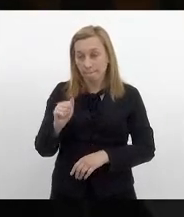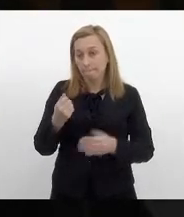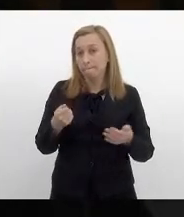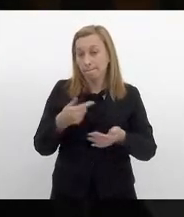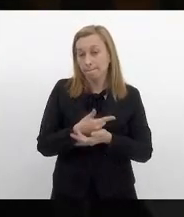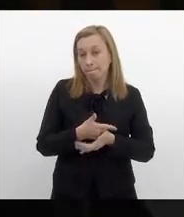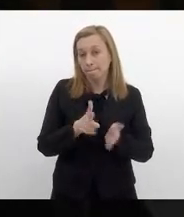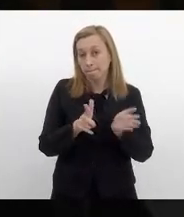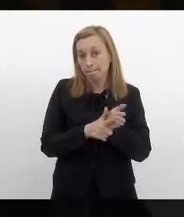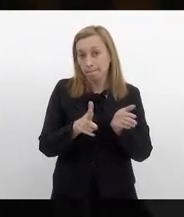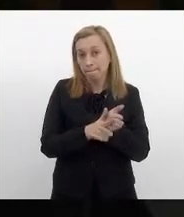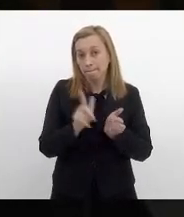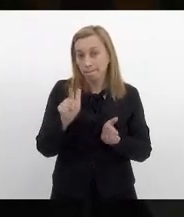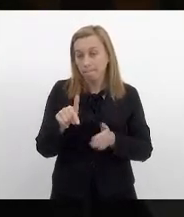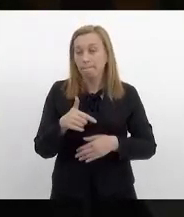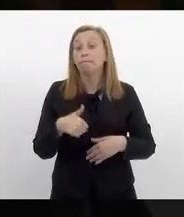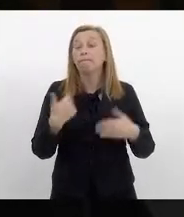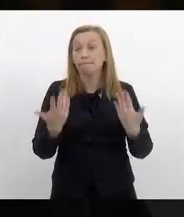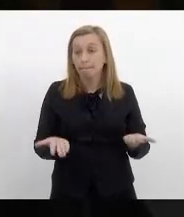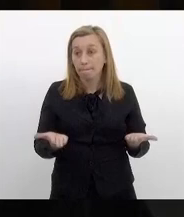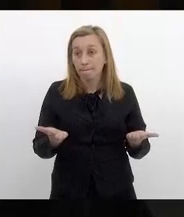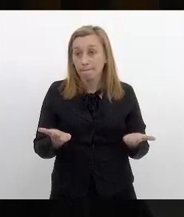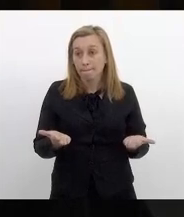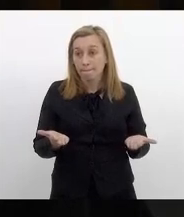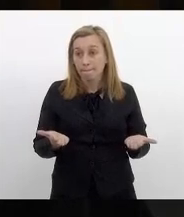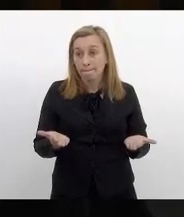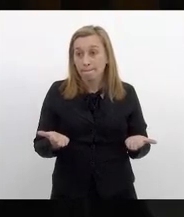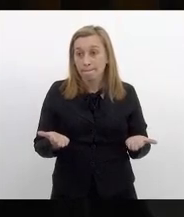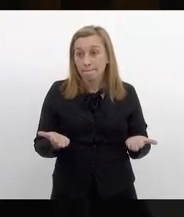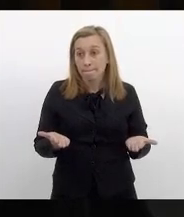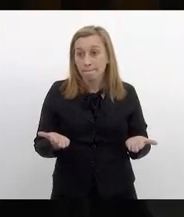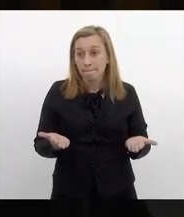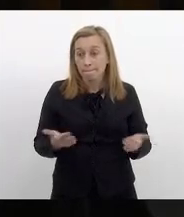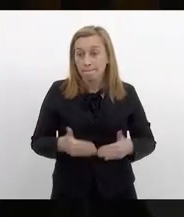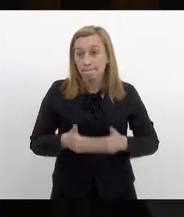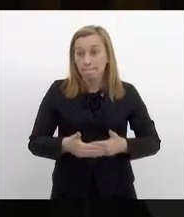folha. Então,